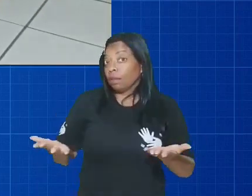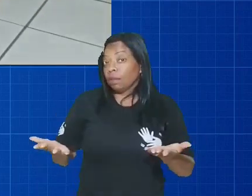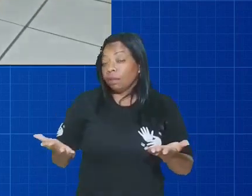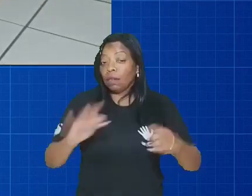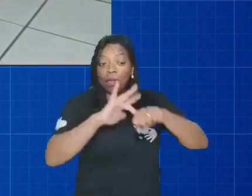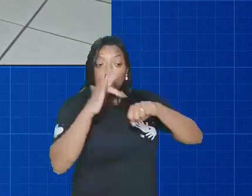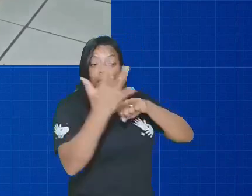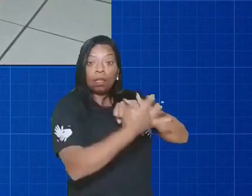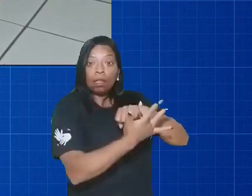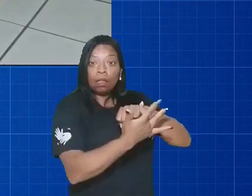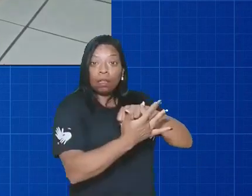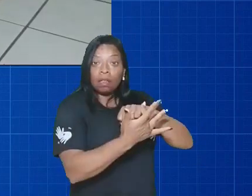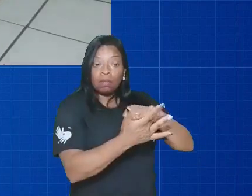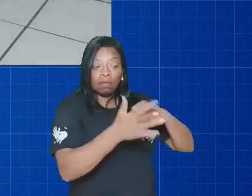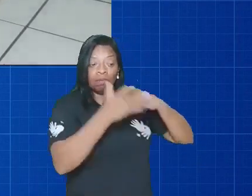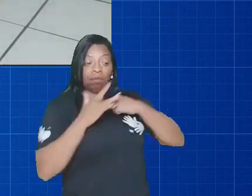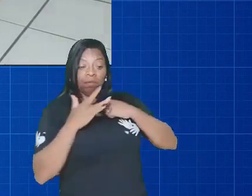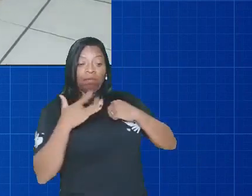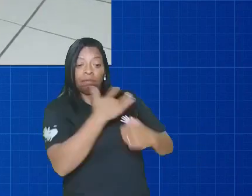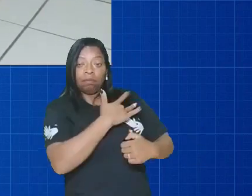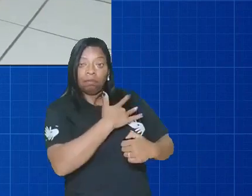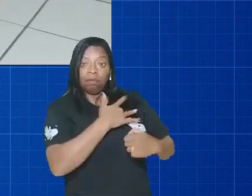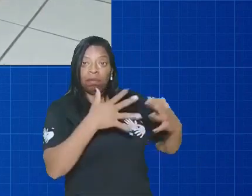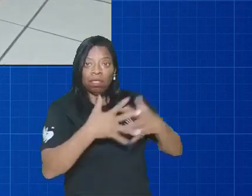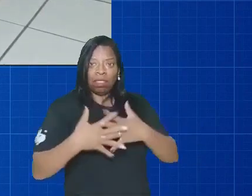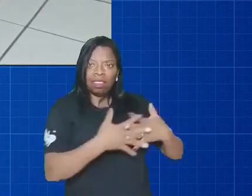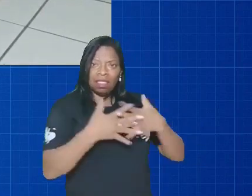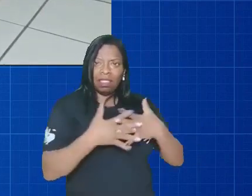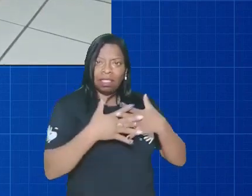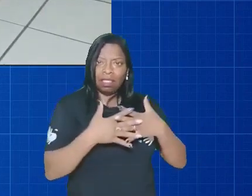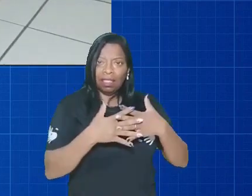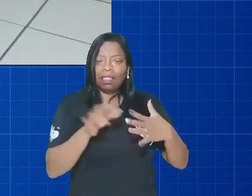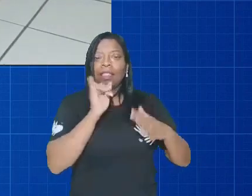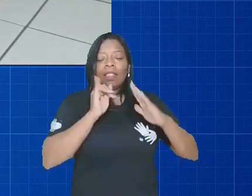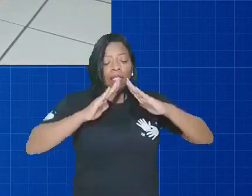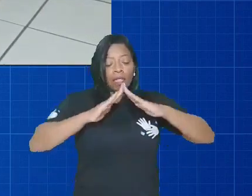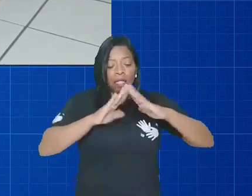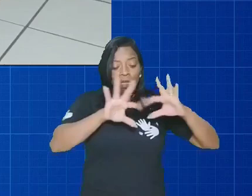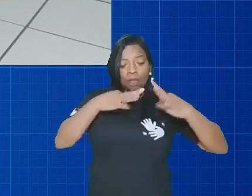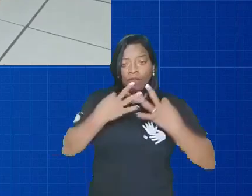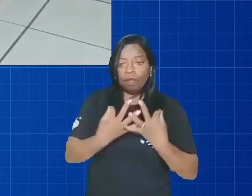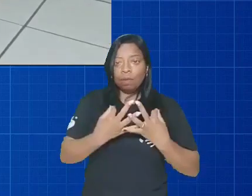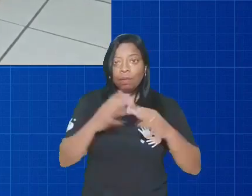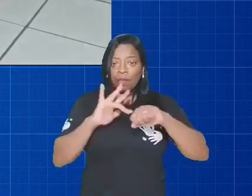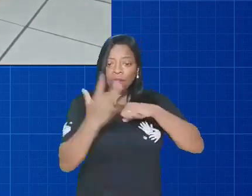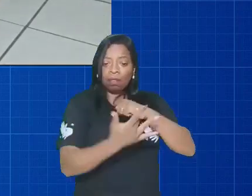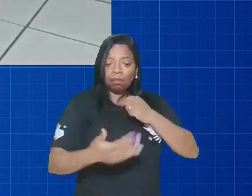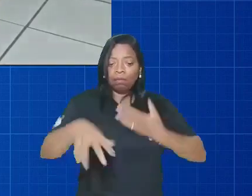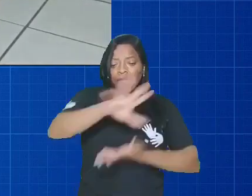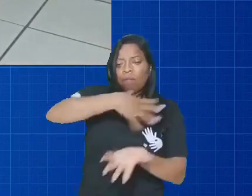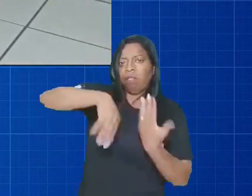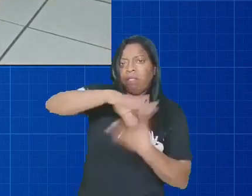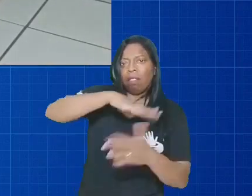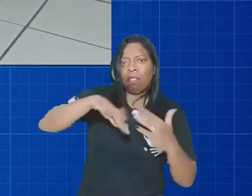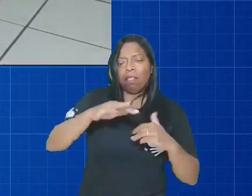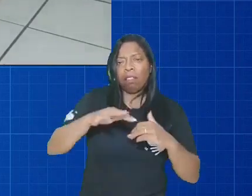nossa saúde, né, deixa ela interferir dentro do processo de casa, né, da nossa família? Então, o que fica para nossa reflexão mesmo, né?